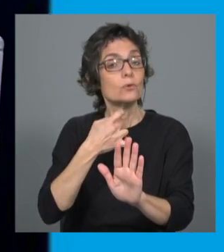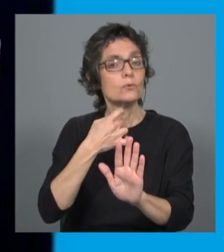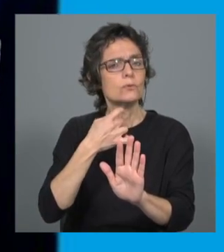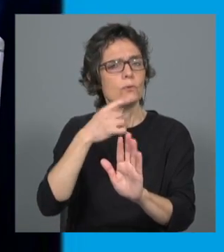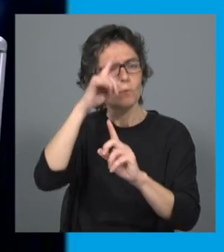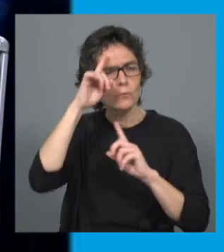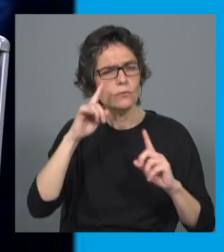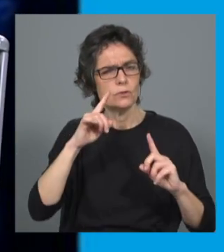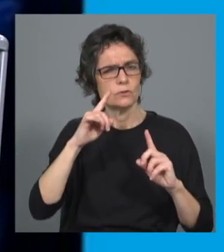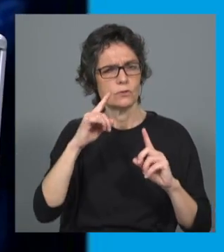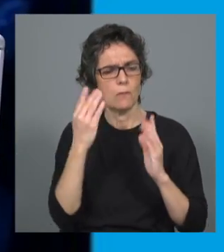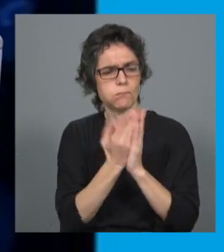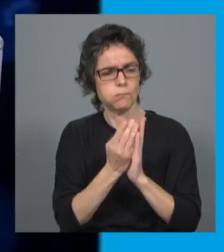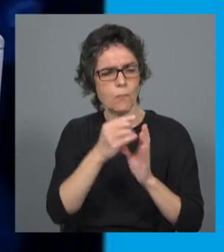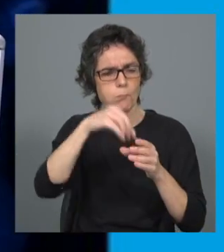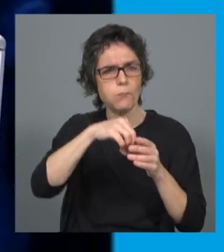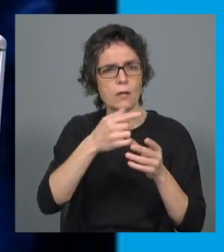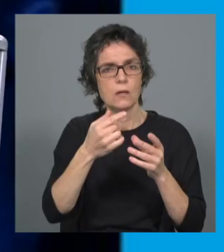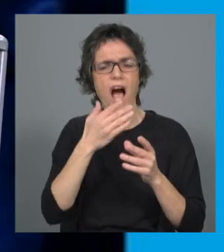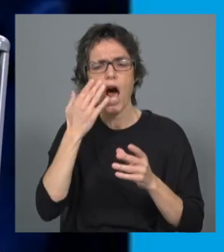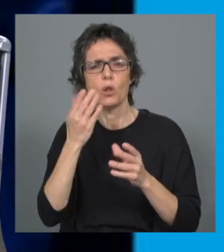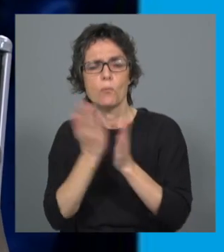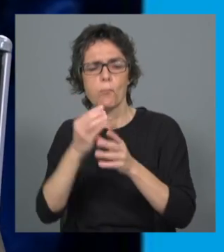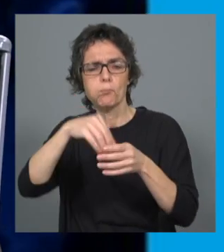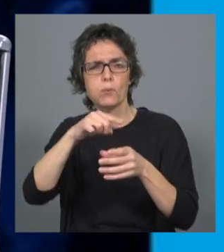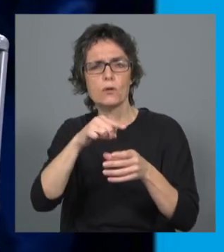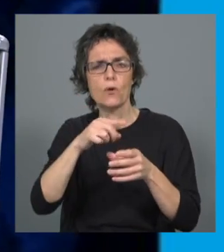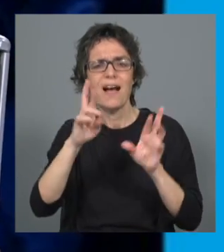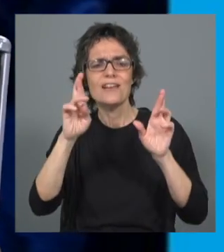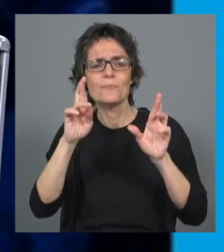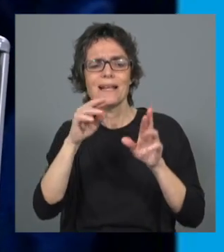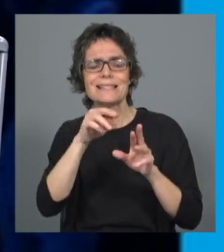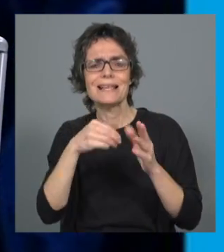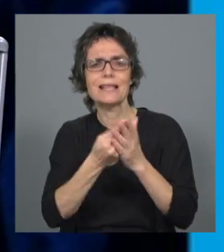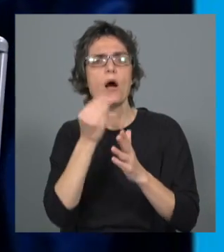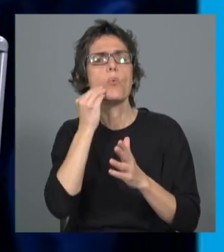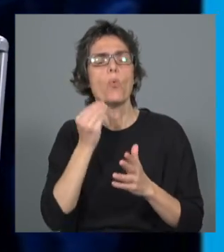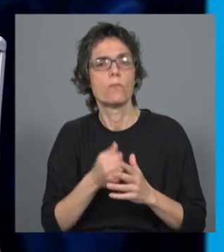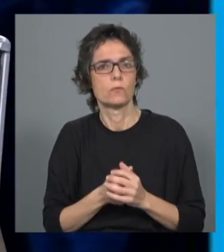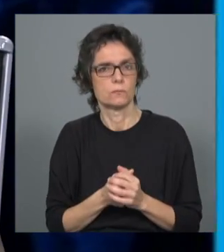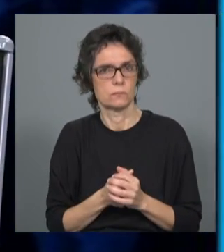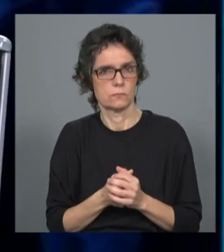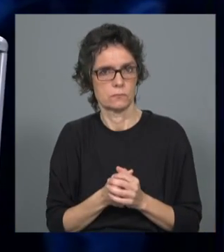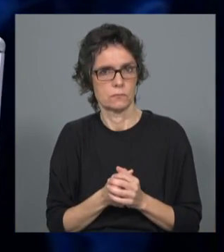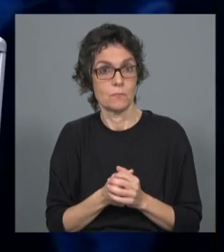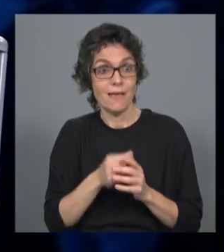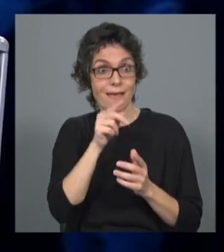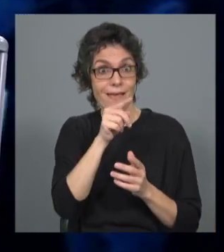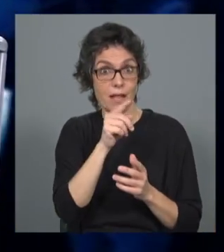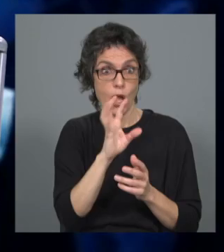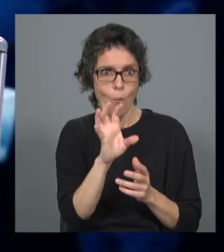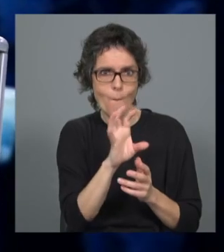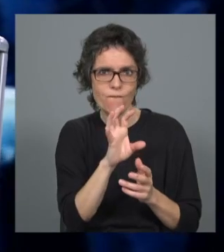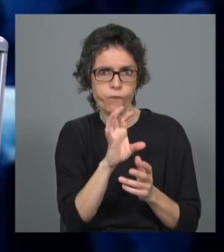minha escola, posso ser o tal sinal de esperança que está a faltar aos outros que não têm esta oportunidade. E, portanto, transformar aquilo que